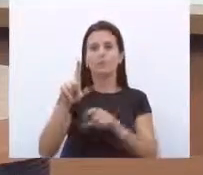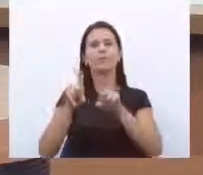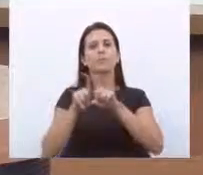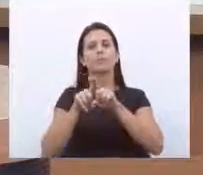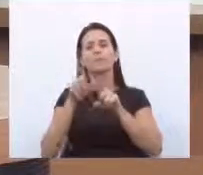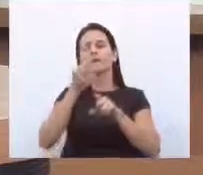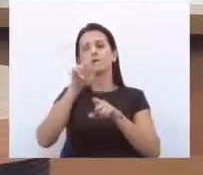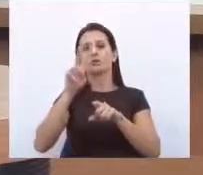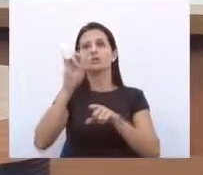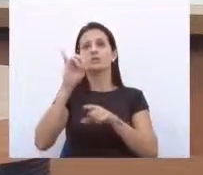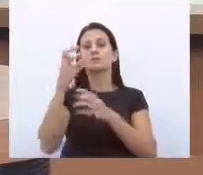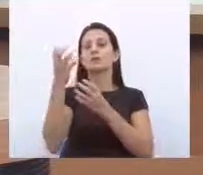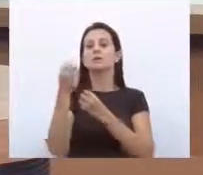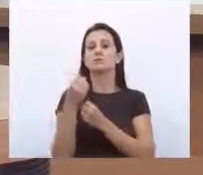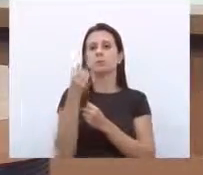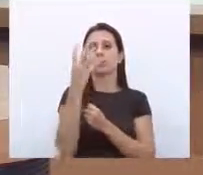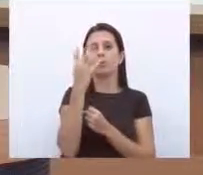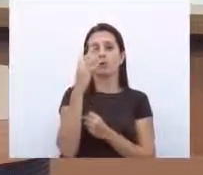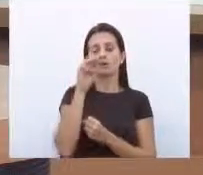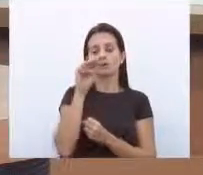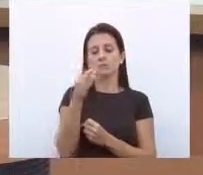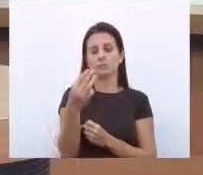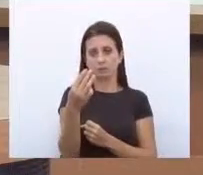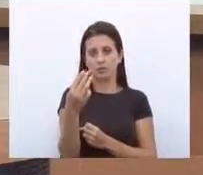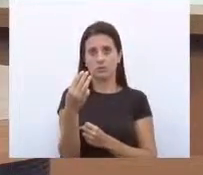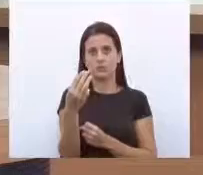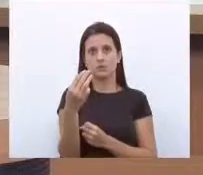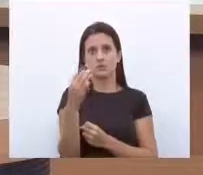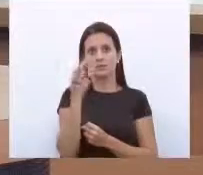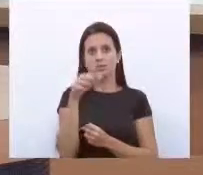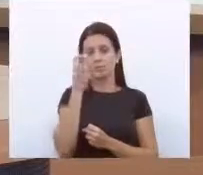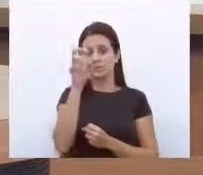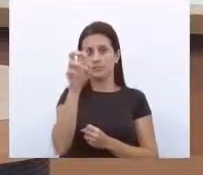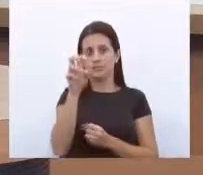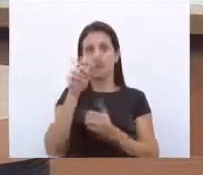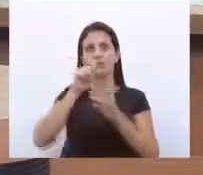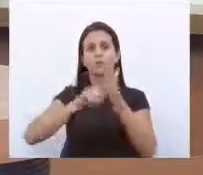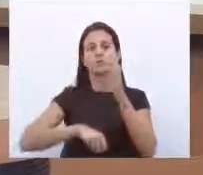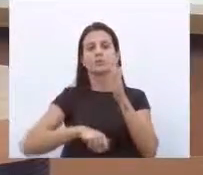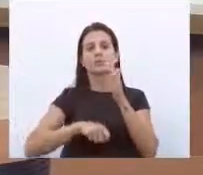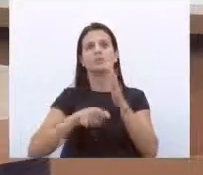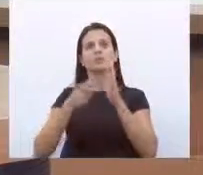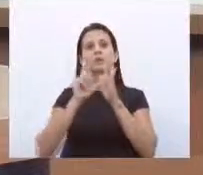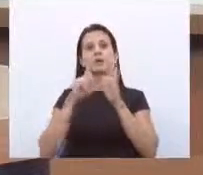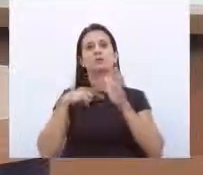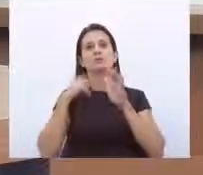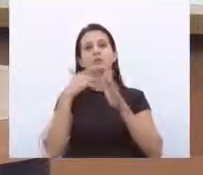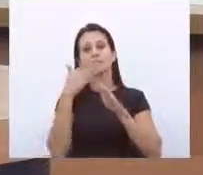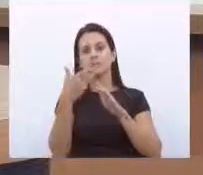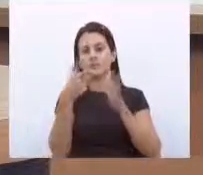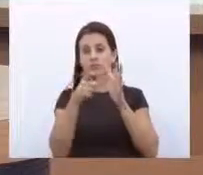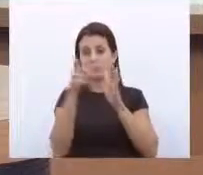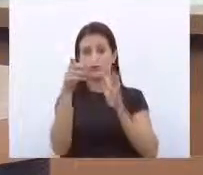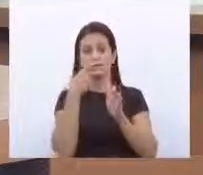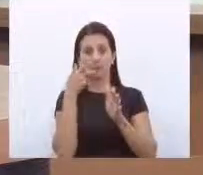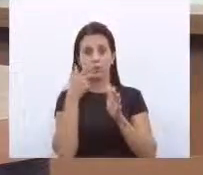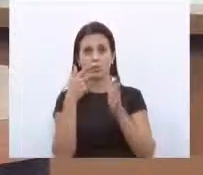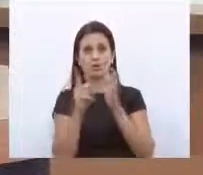Vargas recebeu os 4 milhões e meio, né, que para ela foi contratada. Anteriormente, no começo da sua fala,